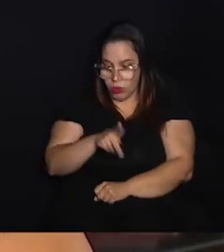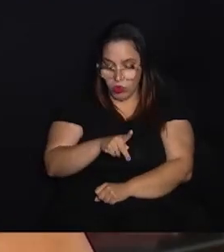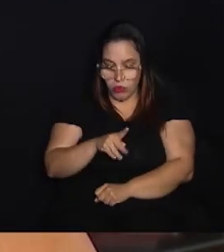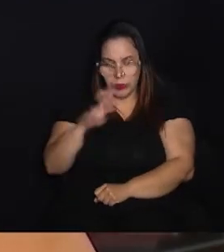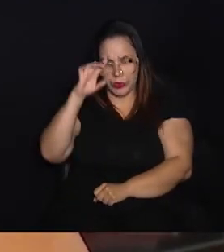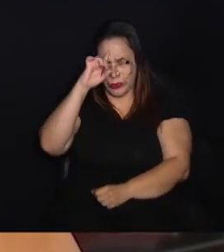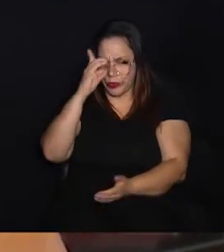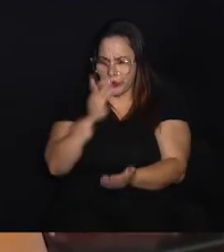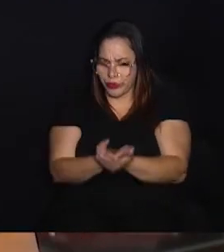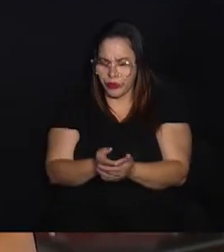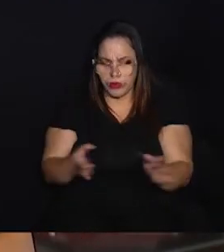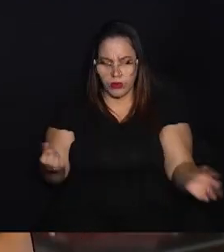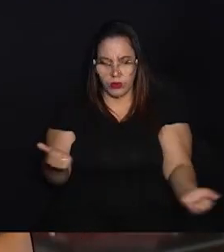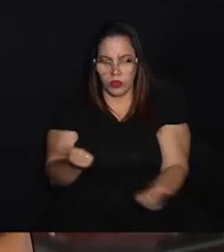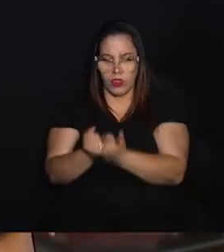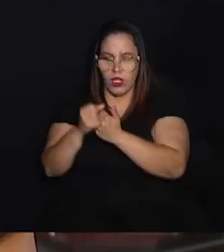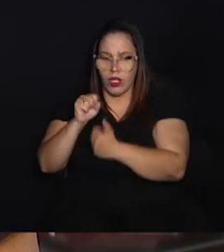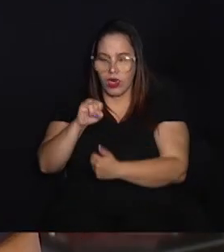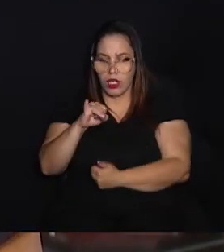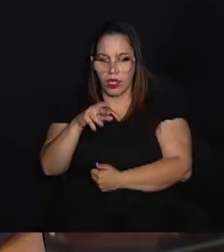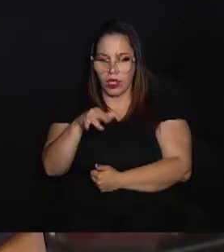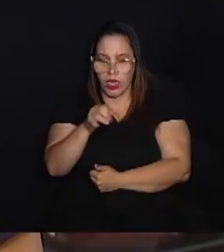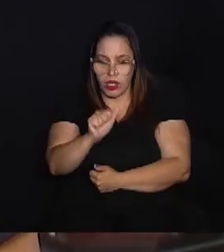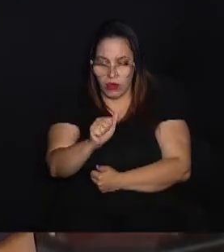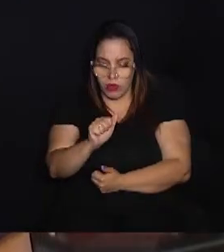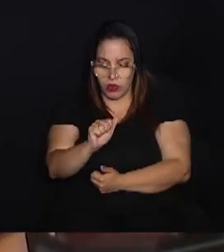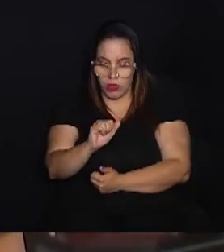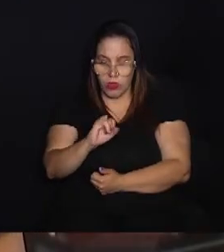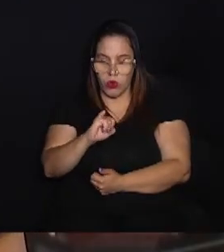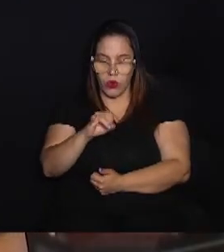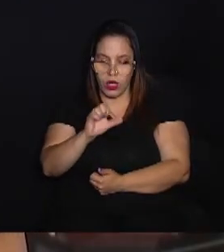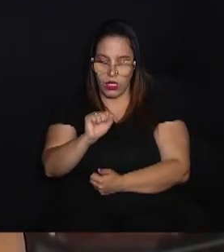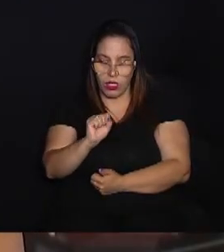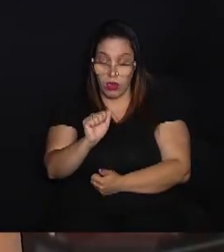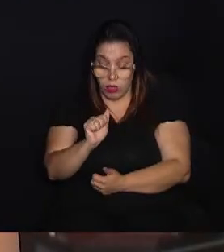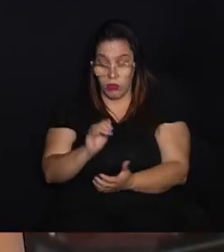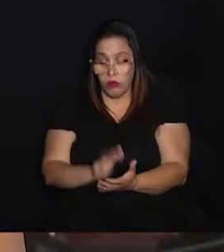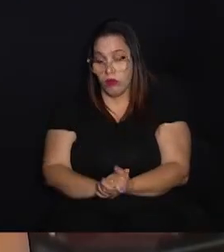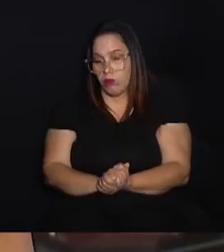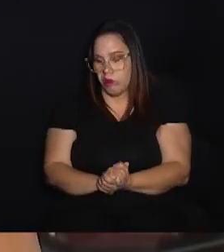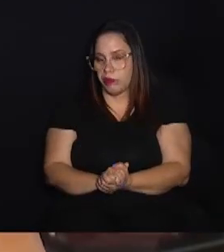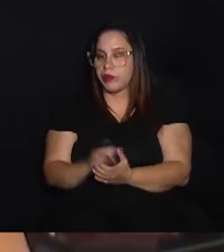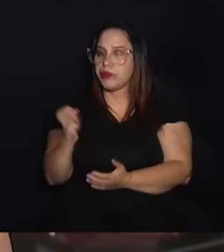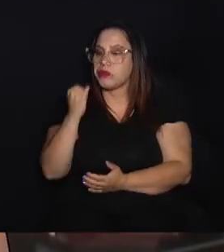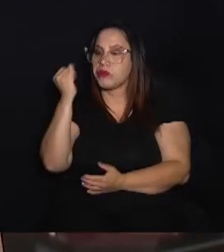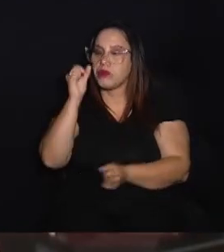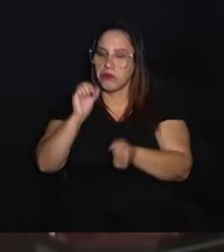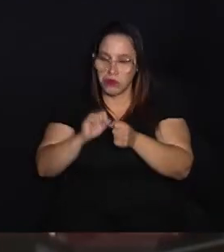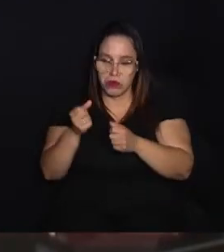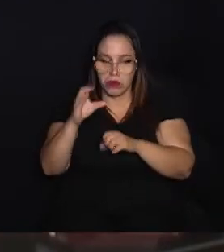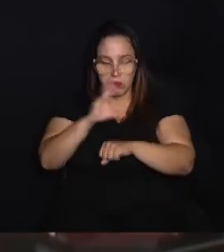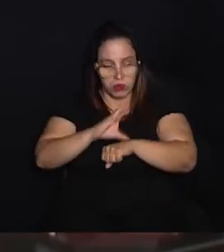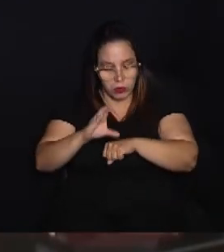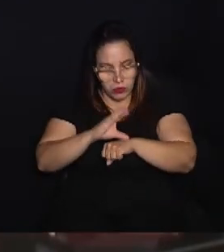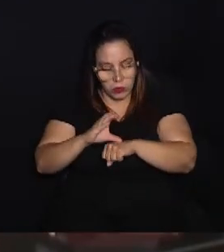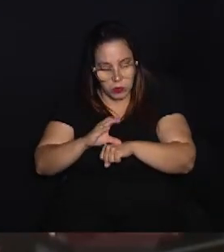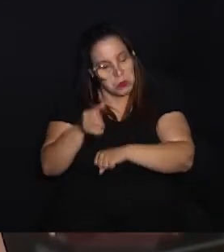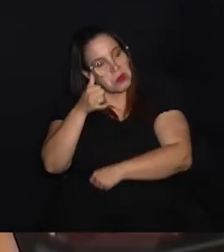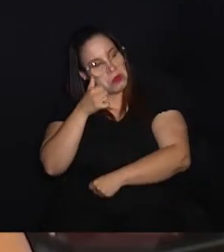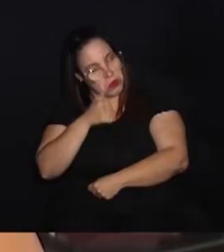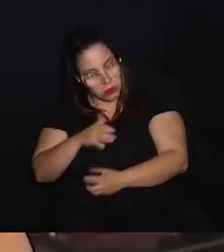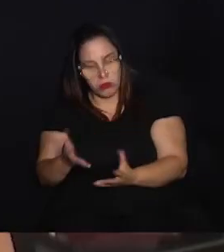decidiu, junto com a parceria do SEASA, que é muito importante, do ISA, que é muito importante, fazer um curso para mulheres,